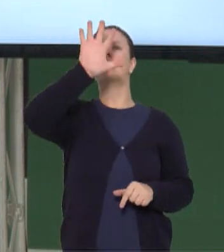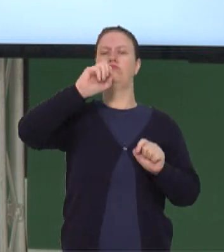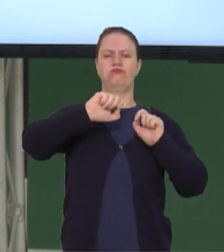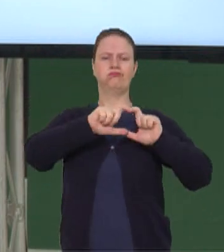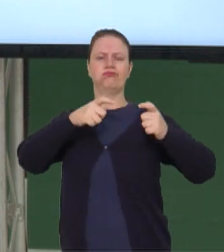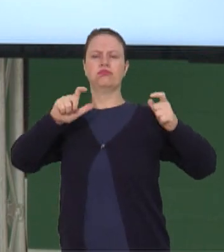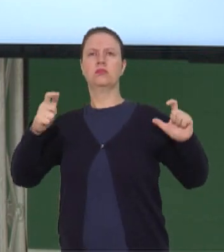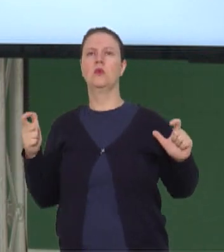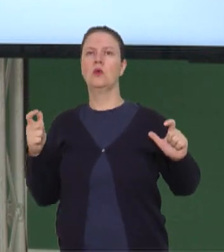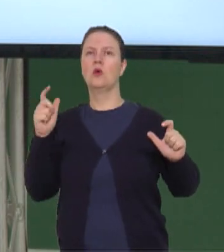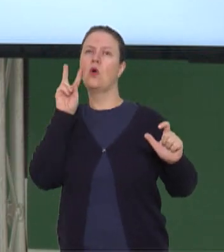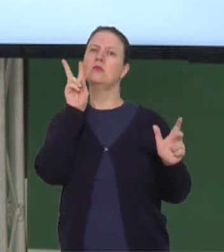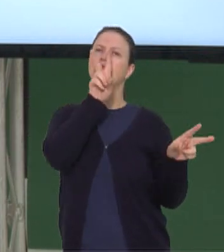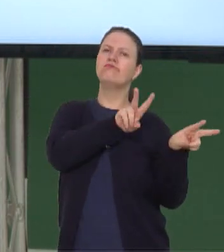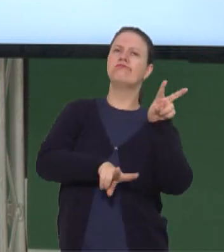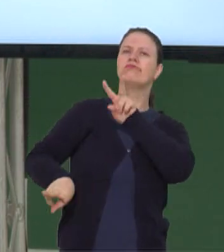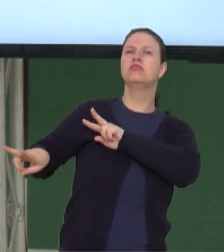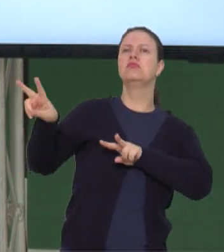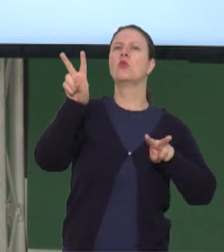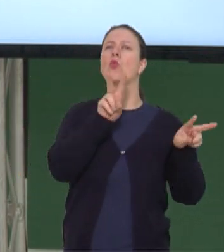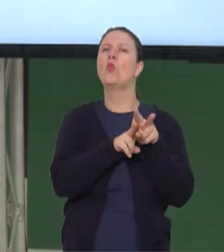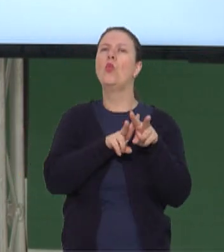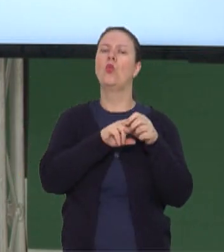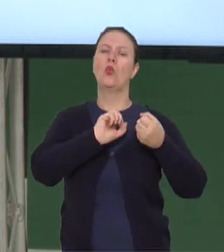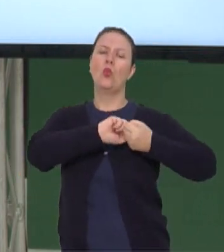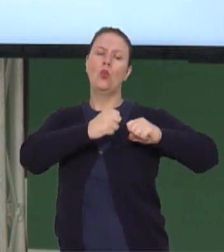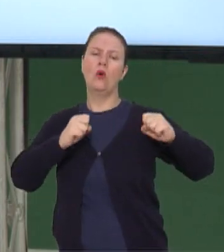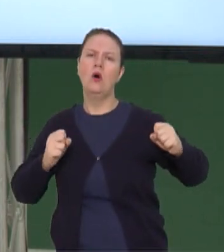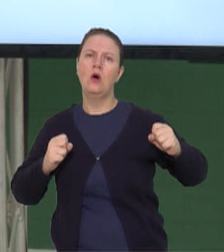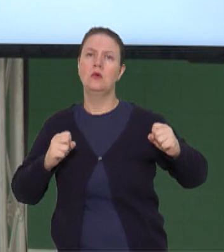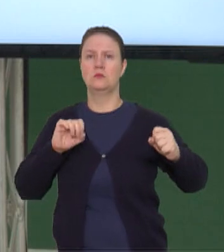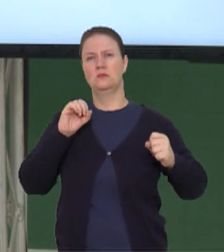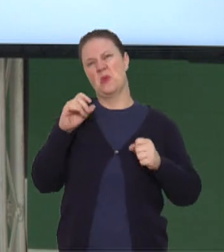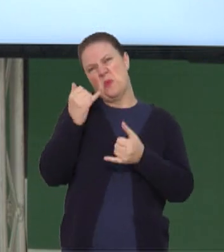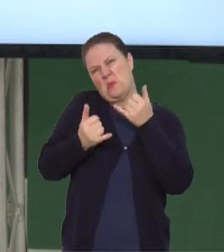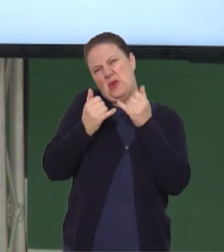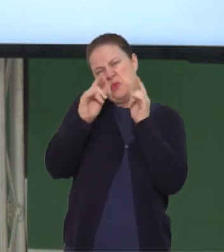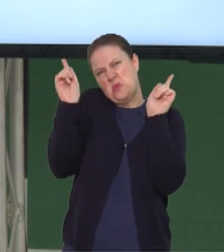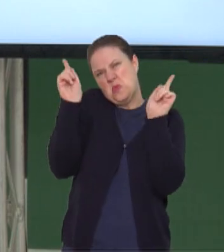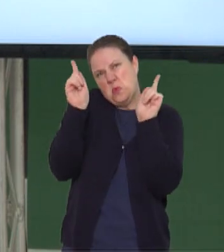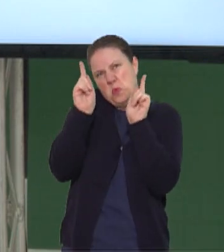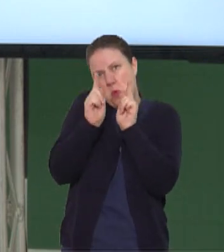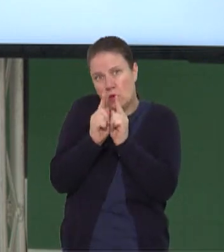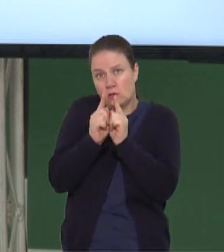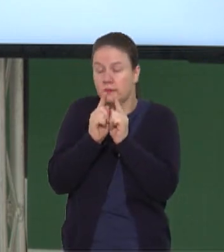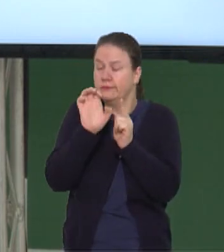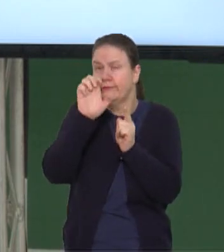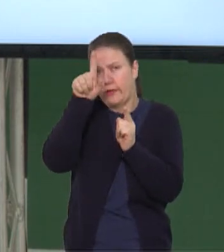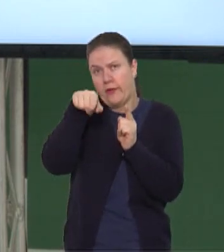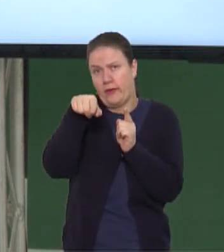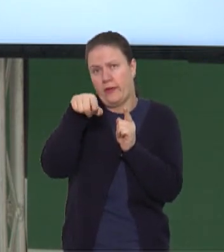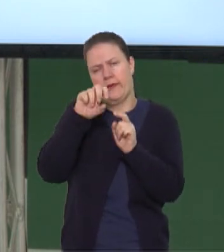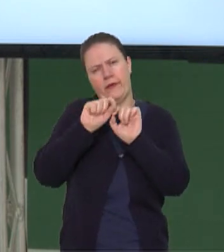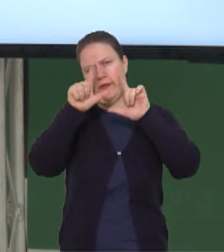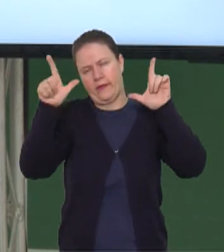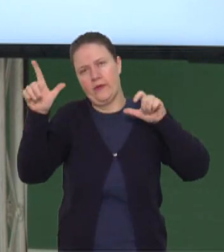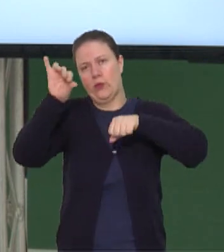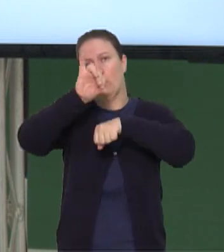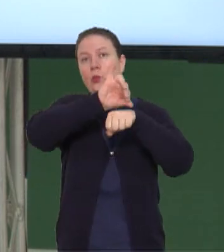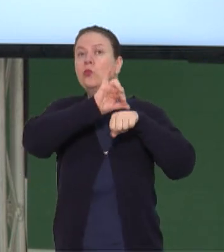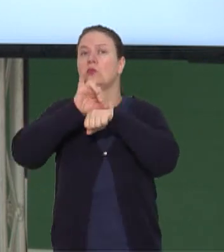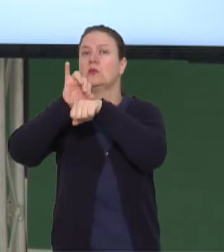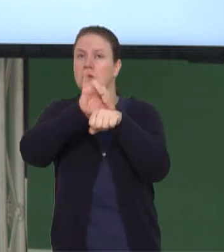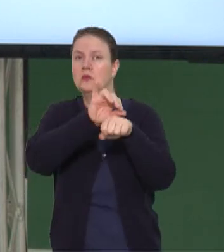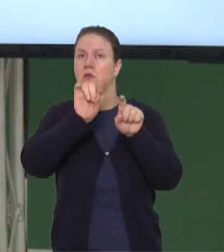ampliação do Haiti para vocês terem uma noção do tamanho dele, né? Porque olhando aqui no mapa ele parece bem pequeno, realmente ele é, porque é uma ilha, né? Mas a gente